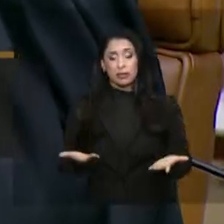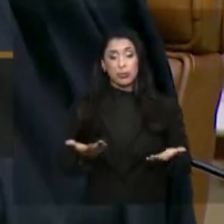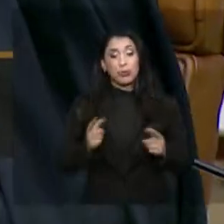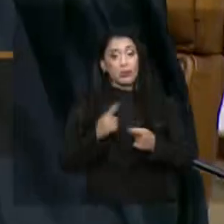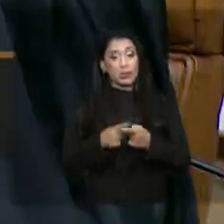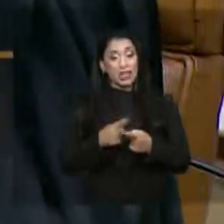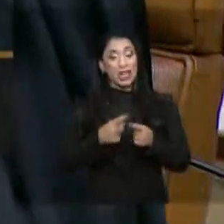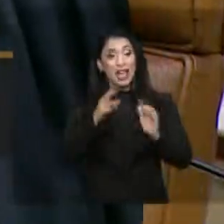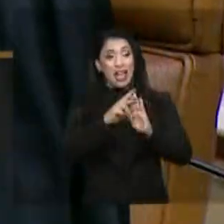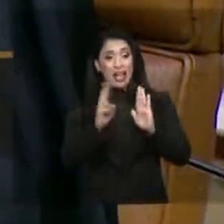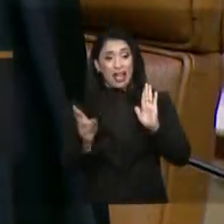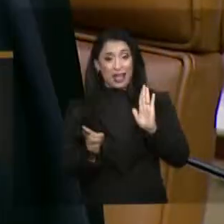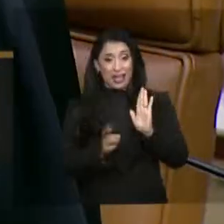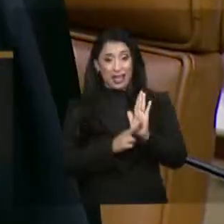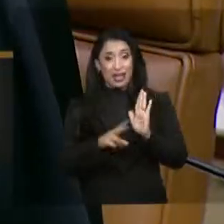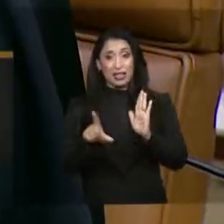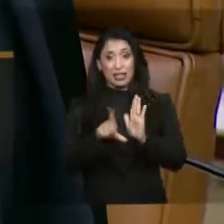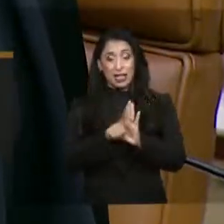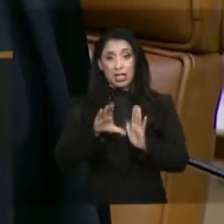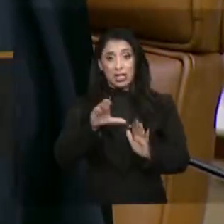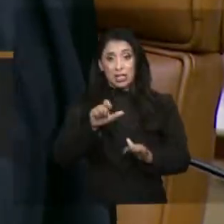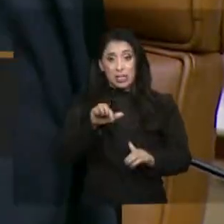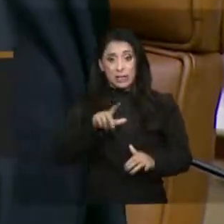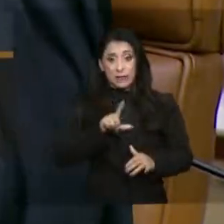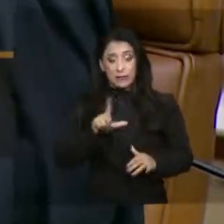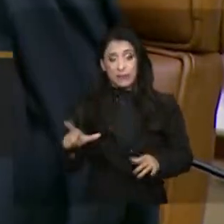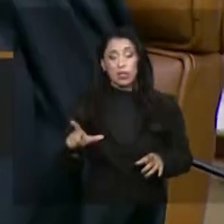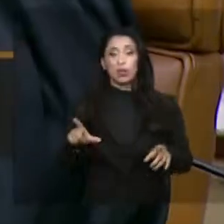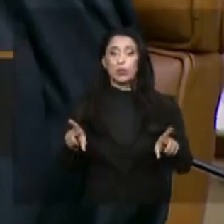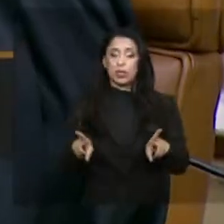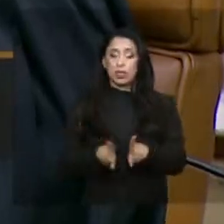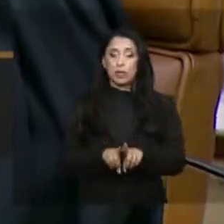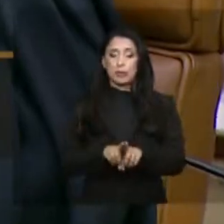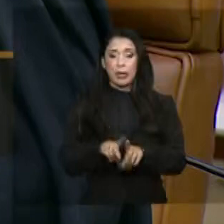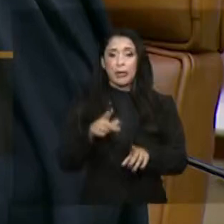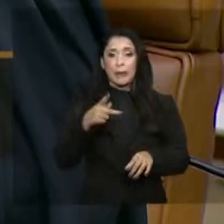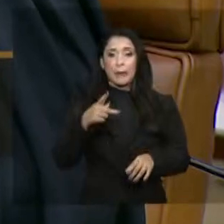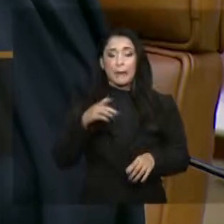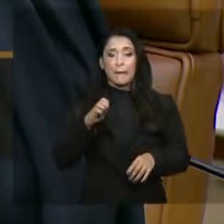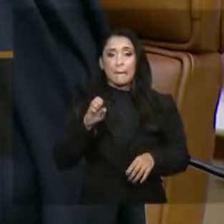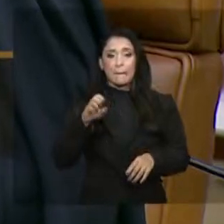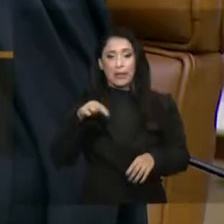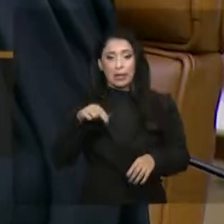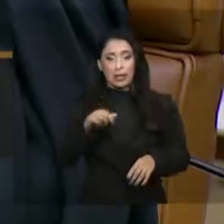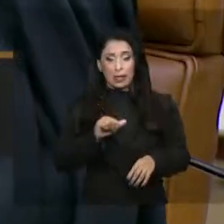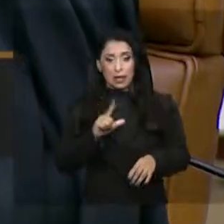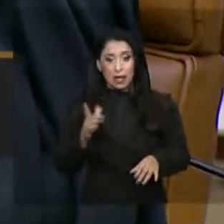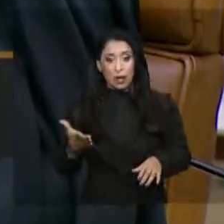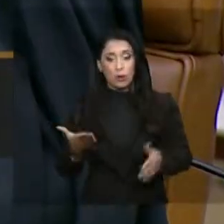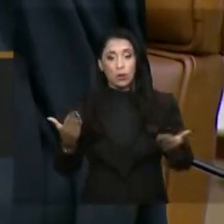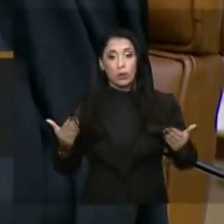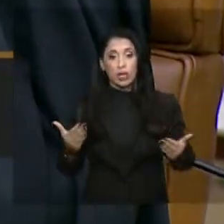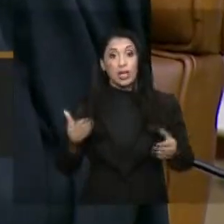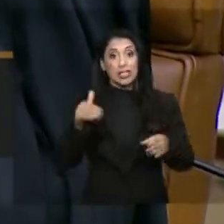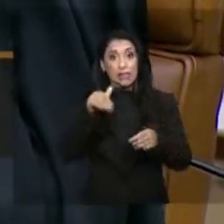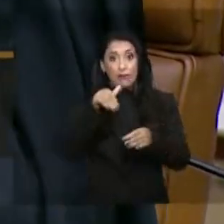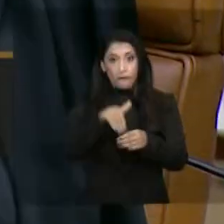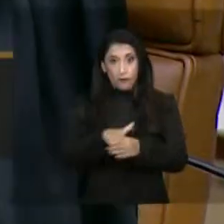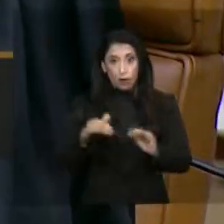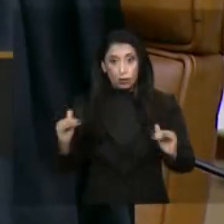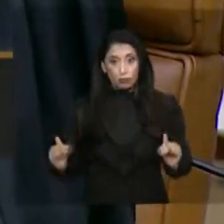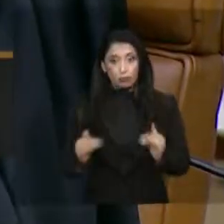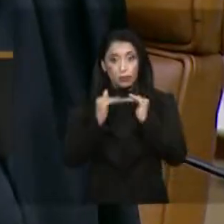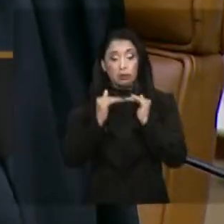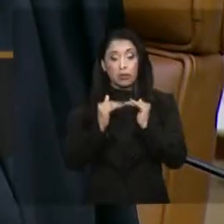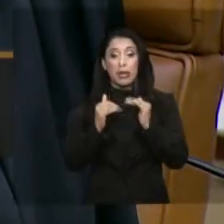legislação civil e aqui penal, a regra da legislação é que no caso de empate deve ocorrer